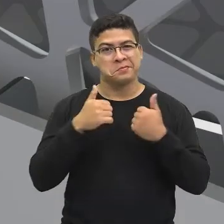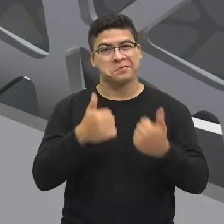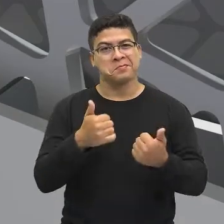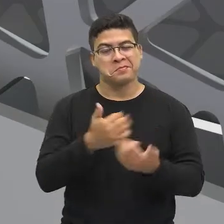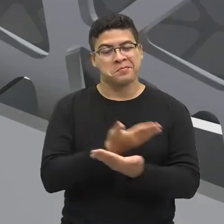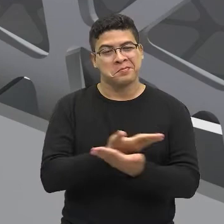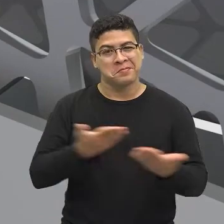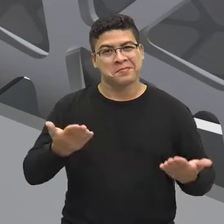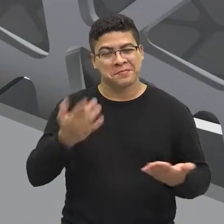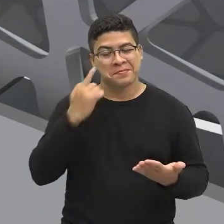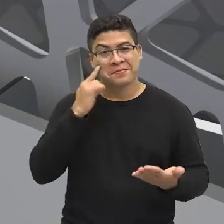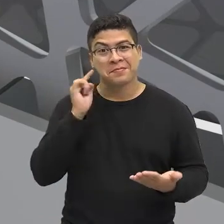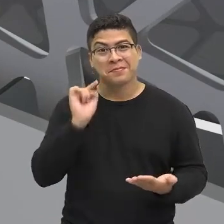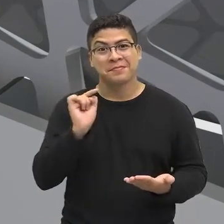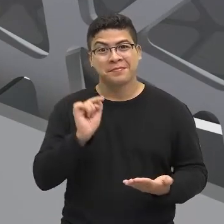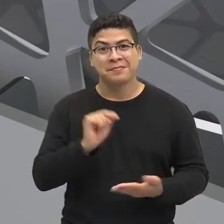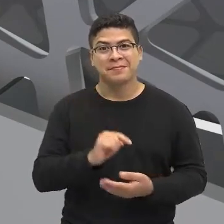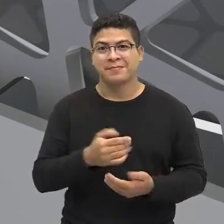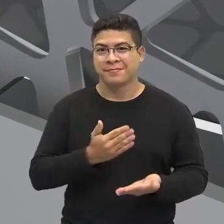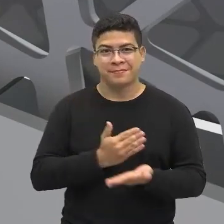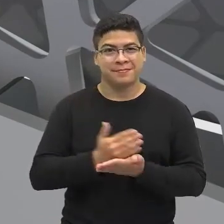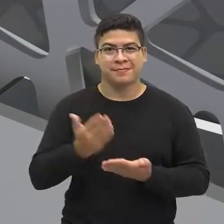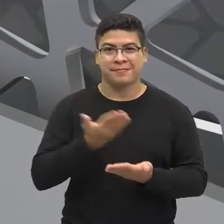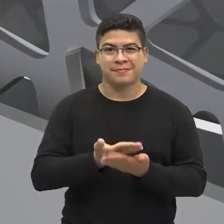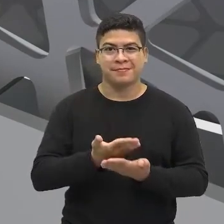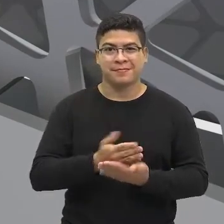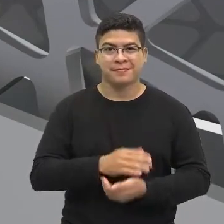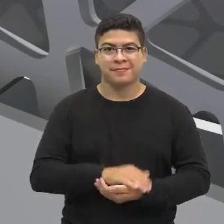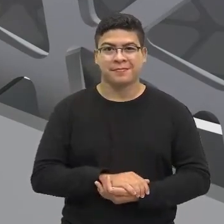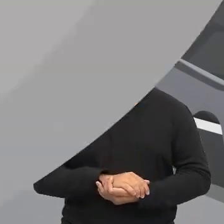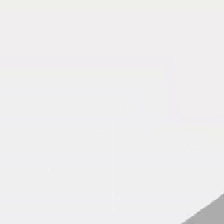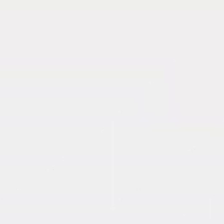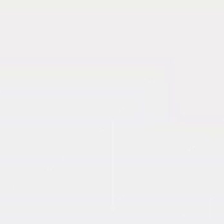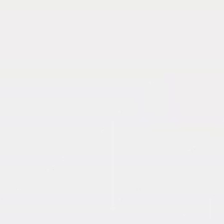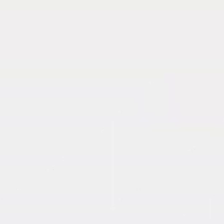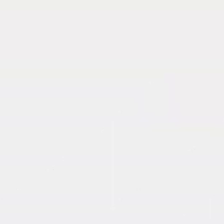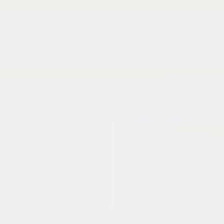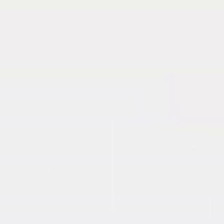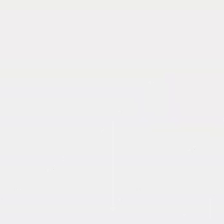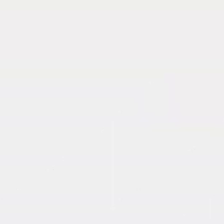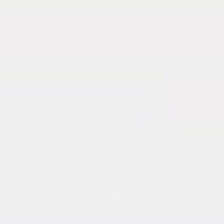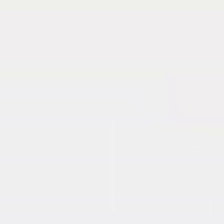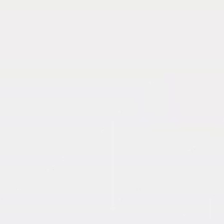muito bem, muito bem. Vamos à aula de hoje? Vamos lá.